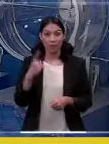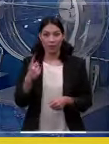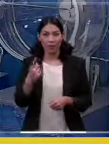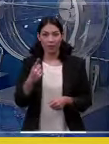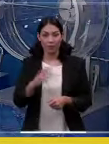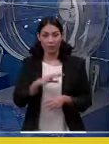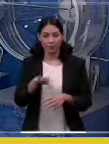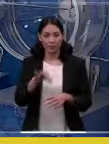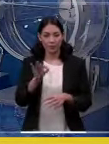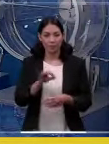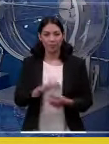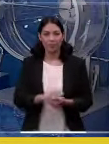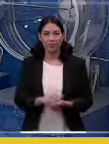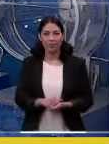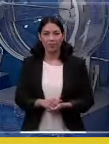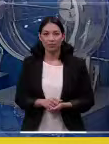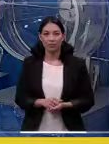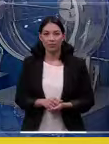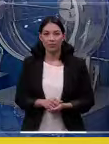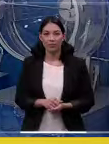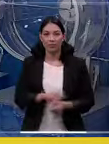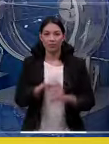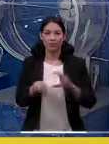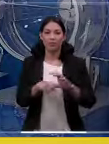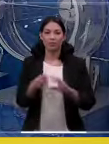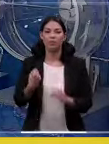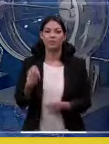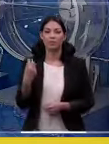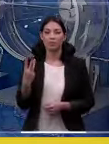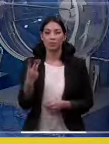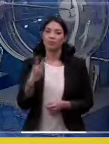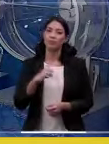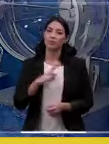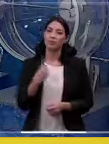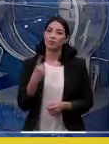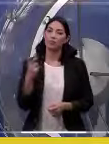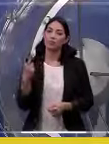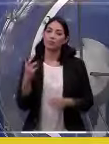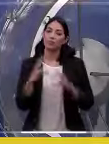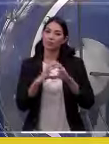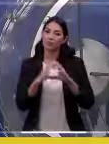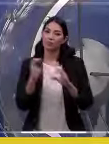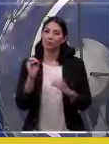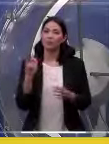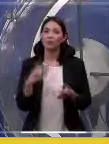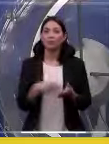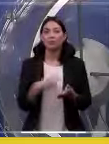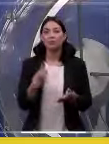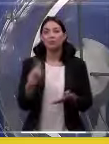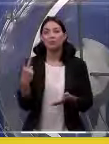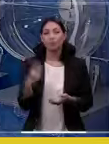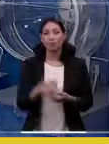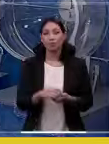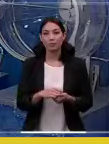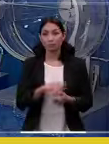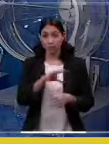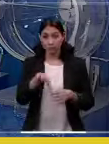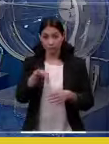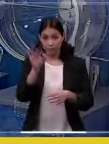de Sorte. Conforme falamos, o suporte acima do globo número 3, abastecido com 12 bolas, numeradas de 01 a 12. Deste